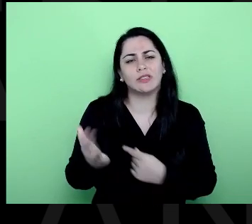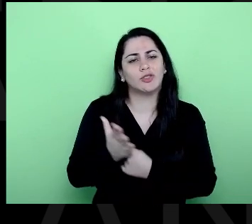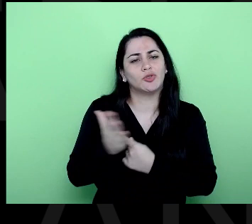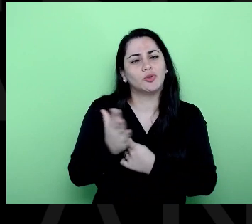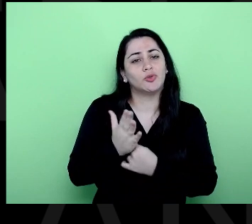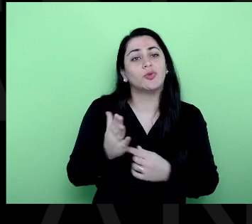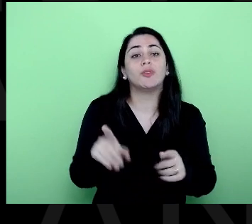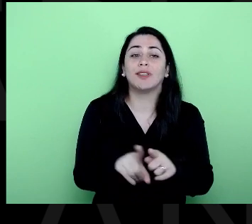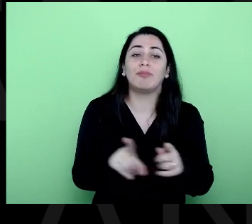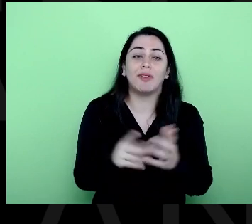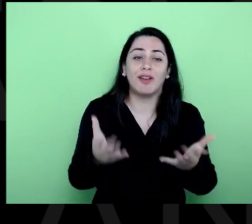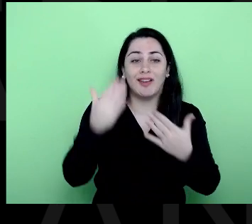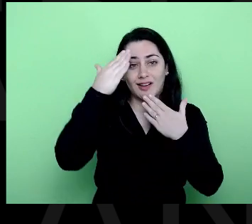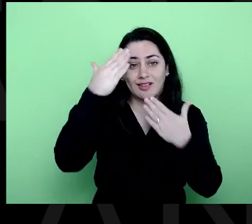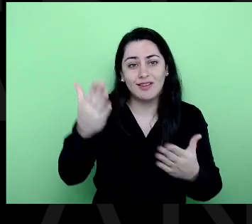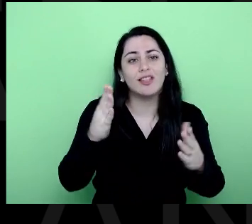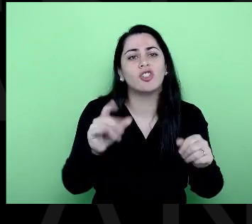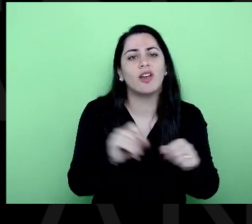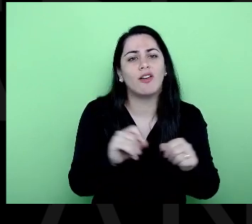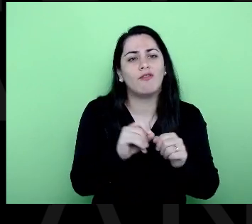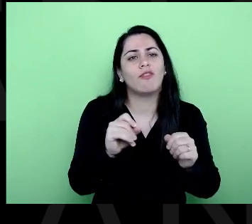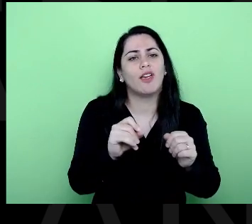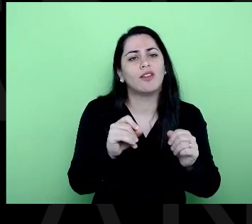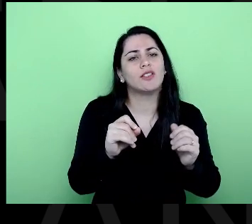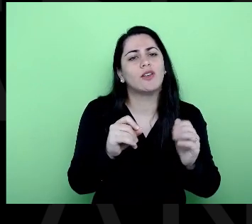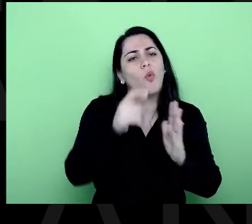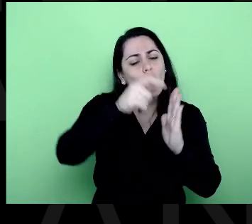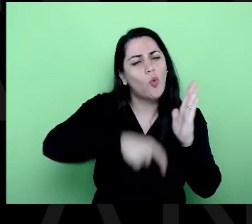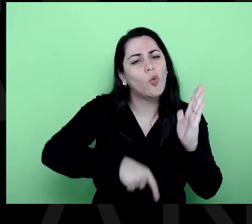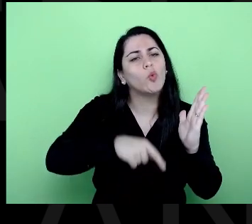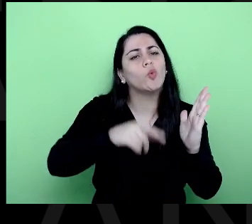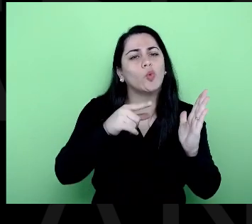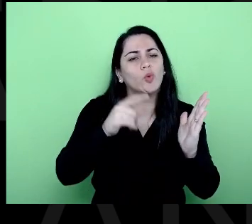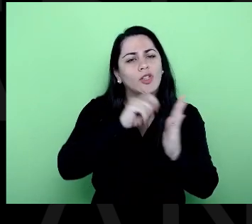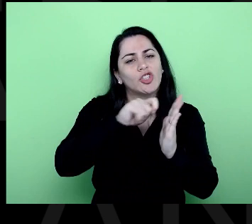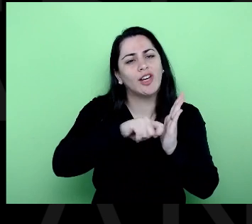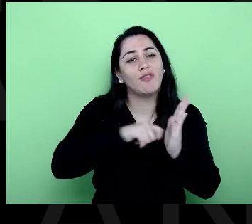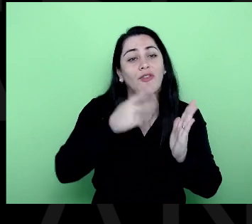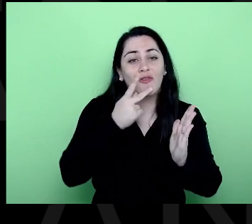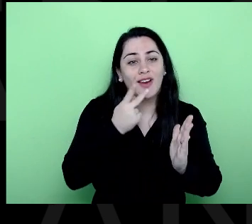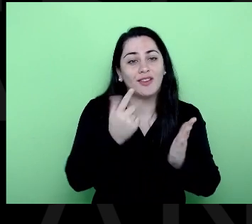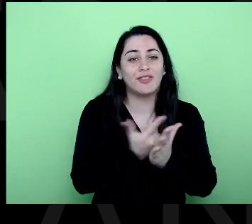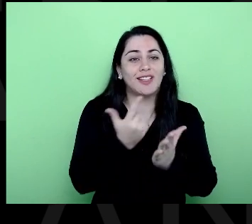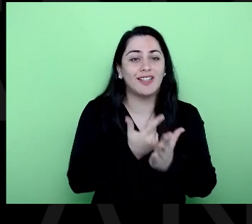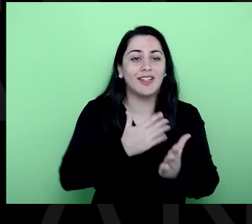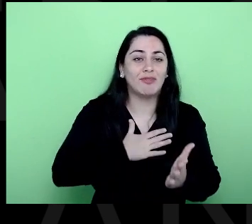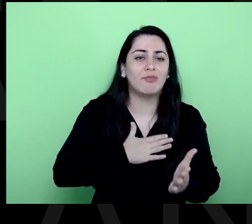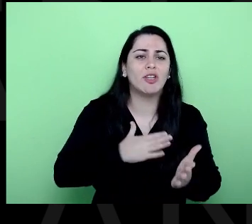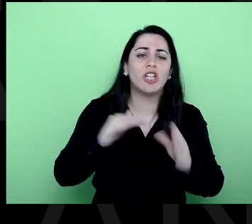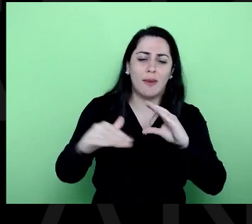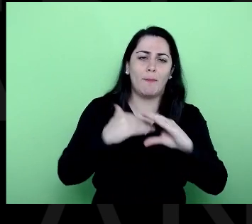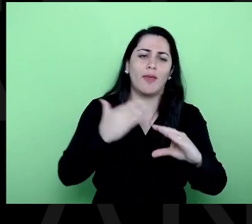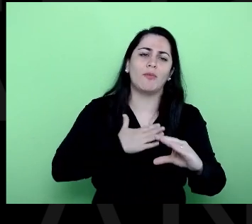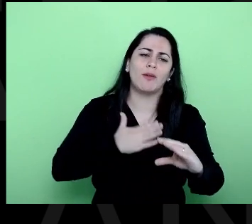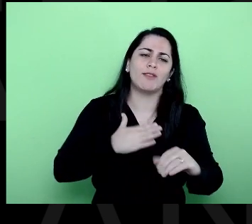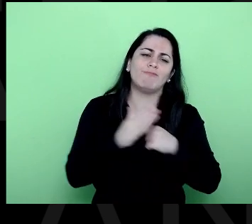até agradecer, fez coluna falando do livro, ele me mandou um e-mail super querido, cujo